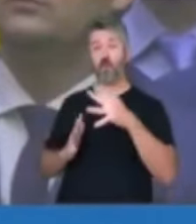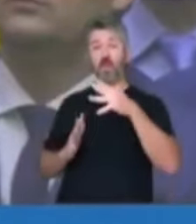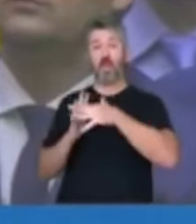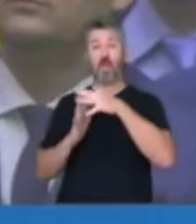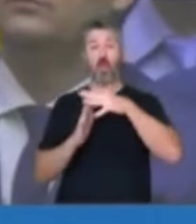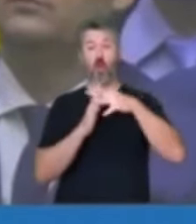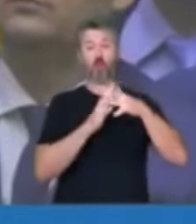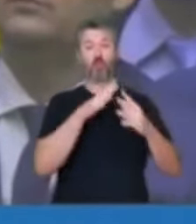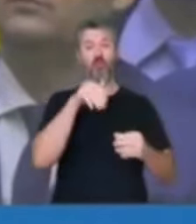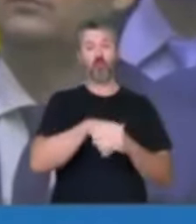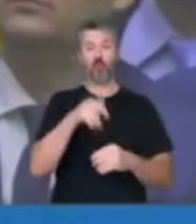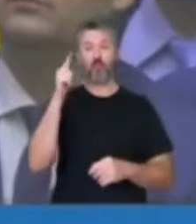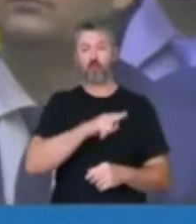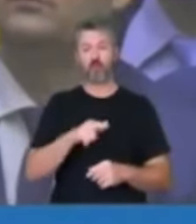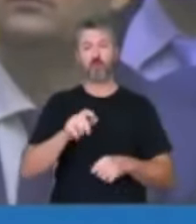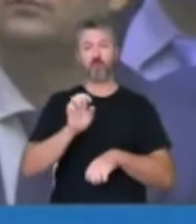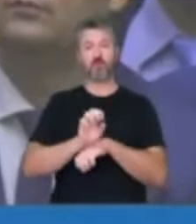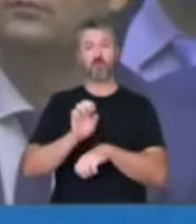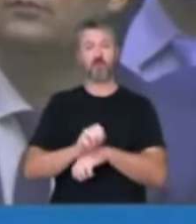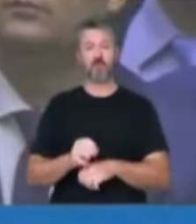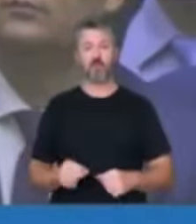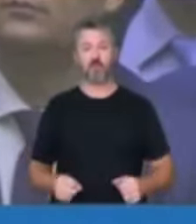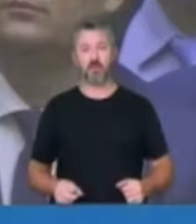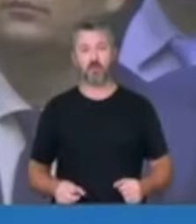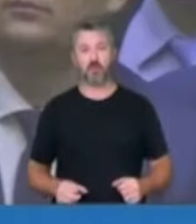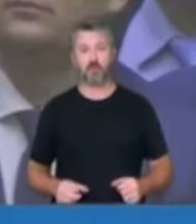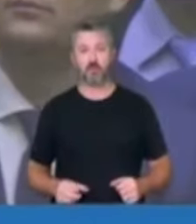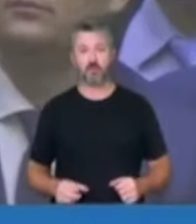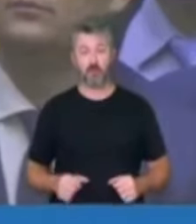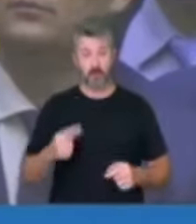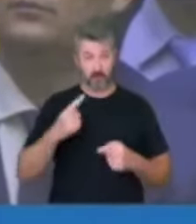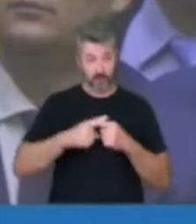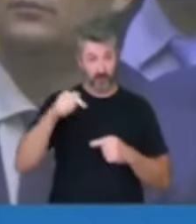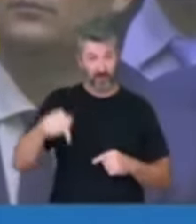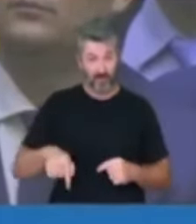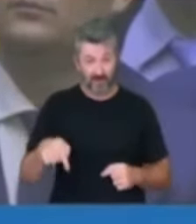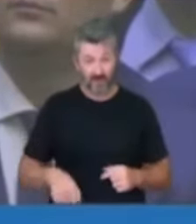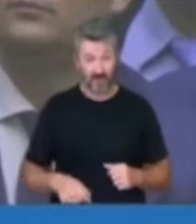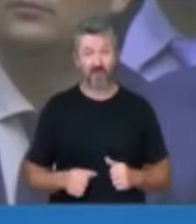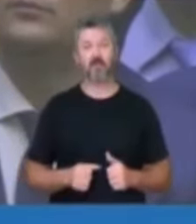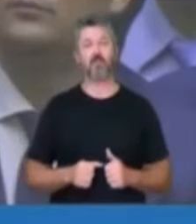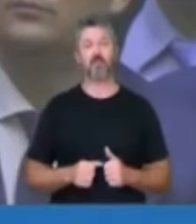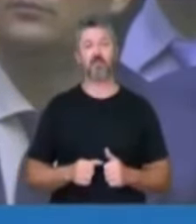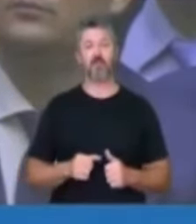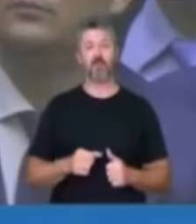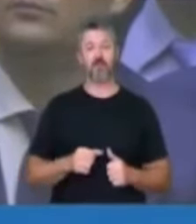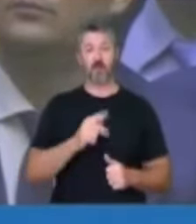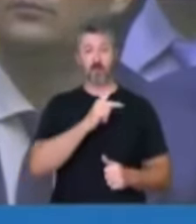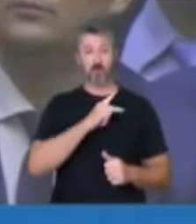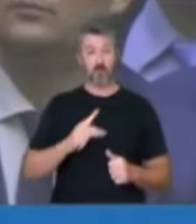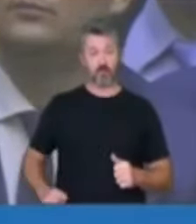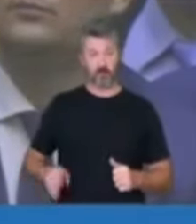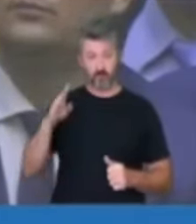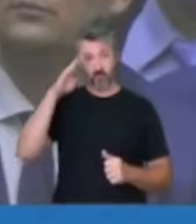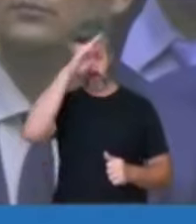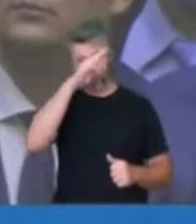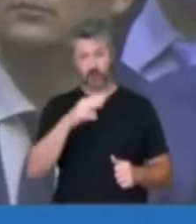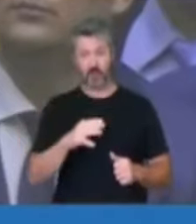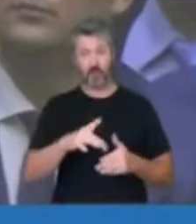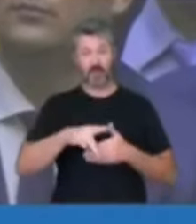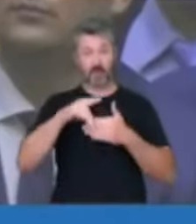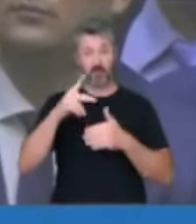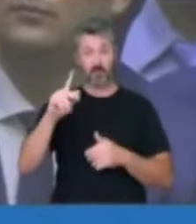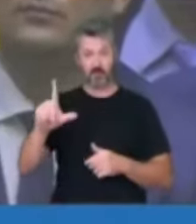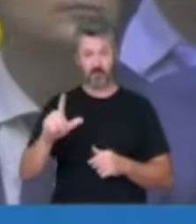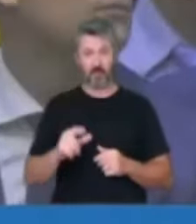votos dos nossos estados porque aqui o presidente Jair bolsonaro que lidera esse partido o PL agora